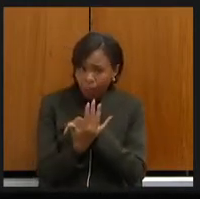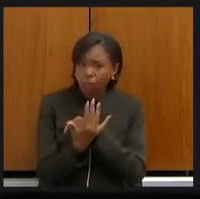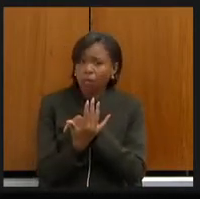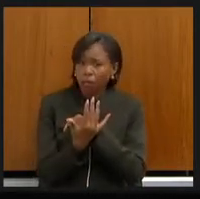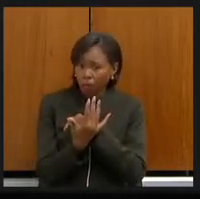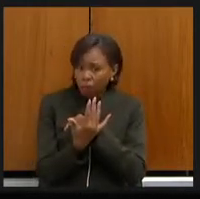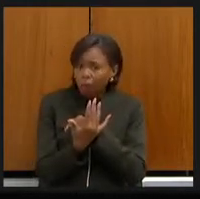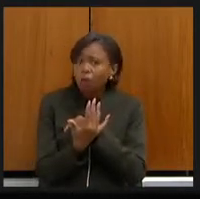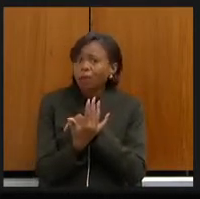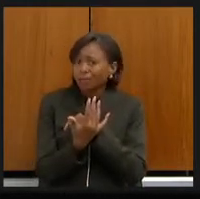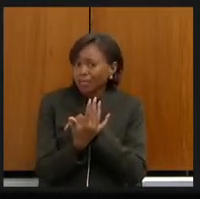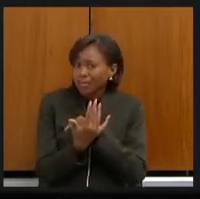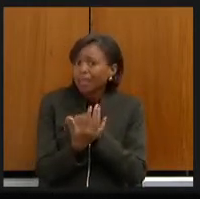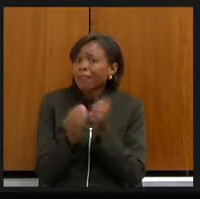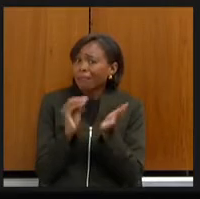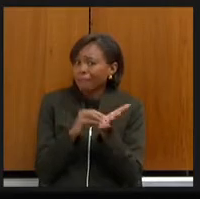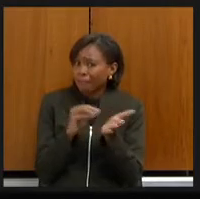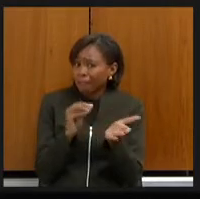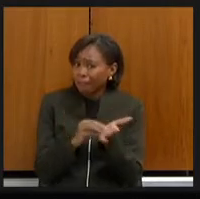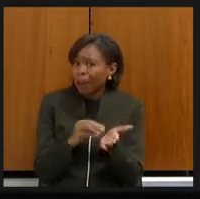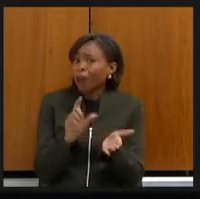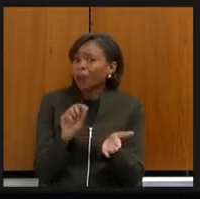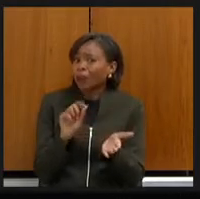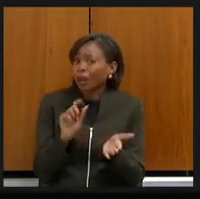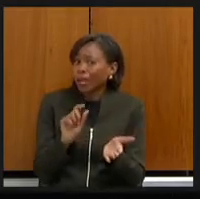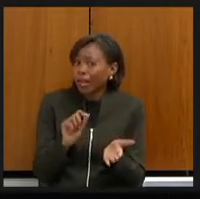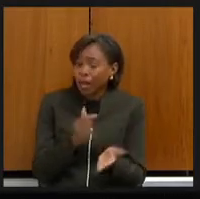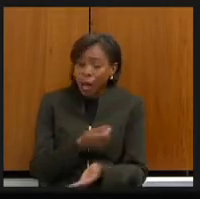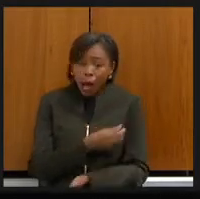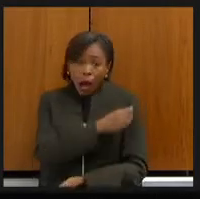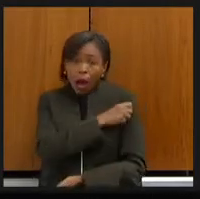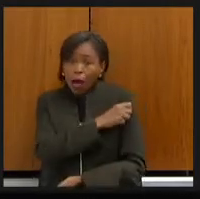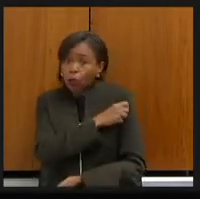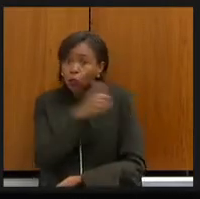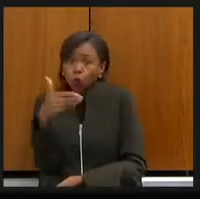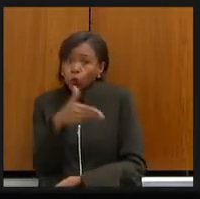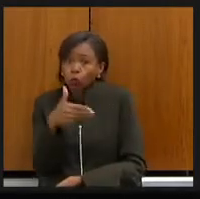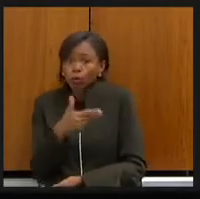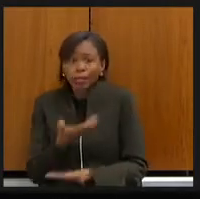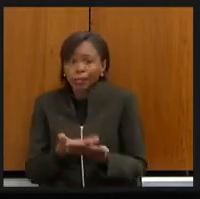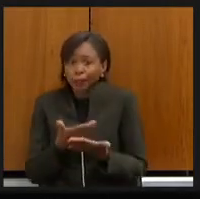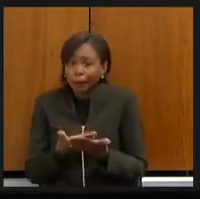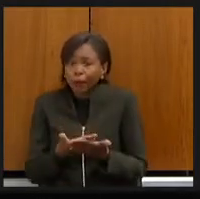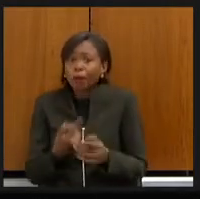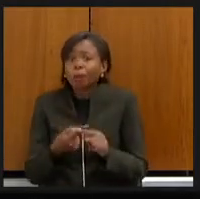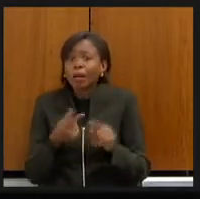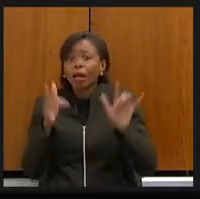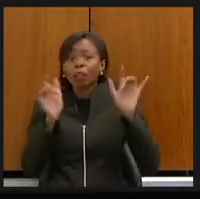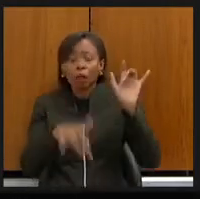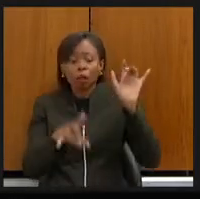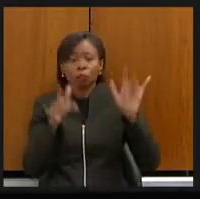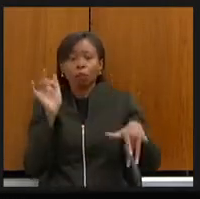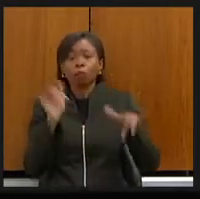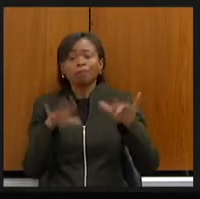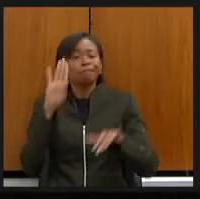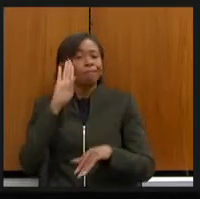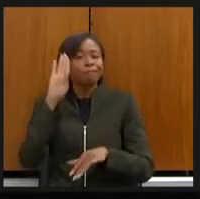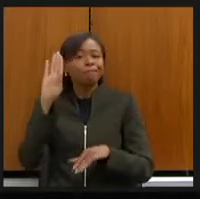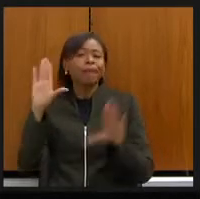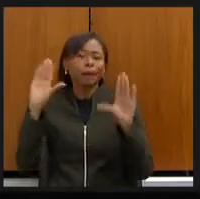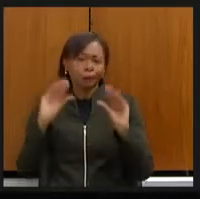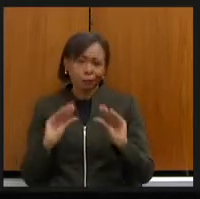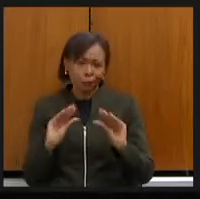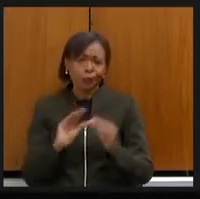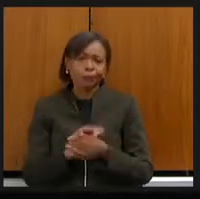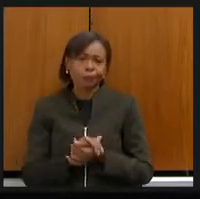muito muito falta evasão dos alunos somente à noite tão ruim que grandes muito grande aí vazar Então